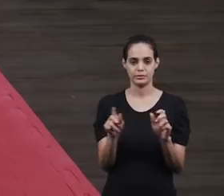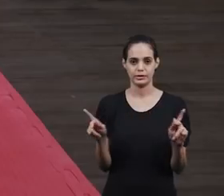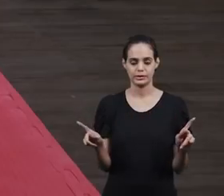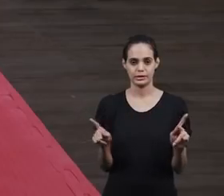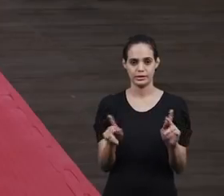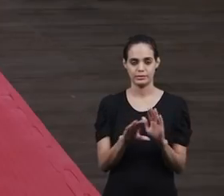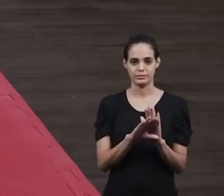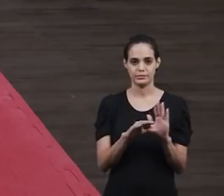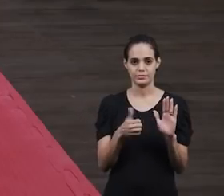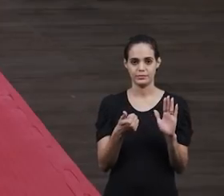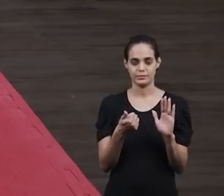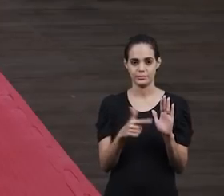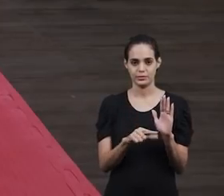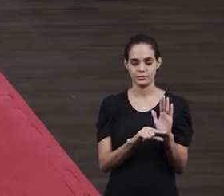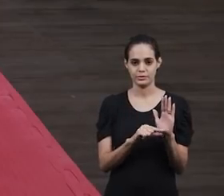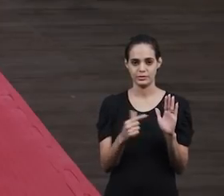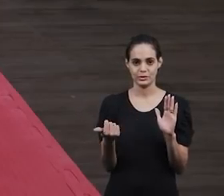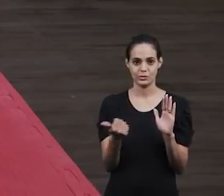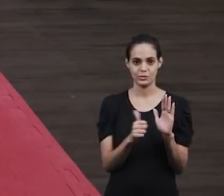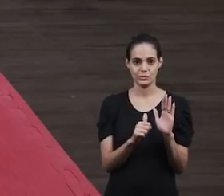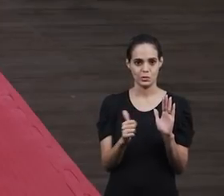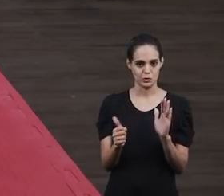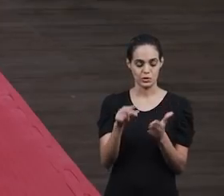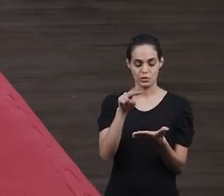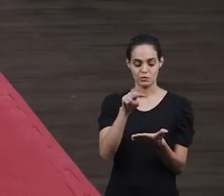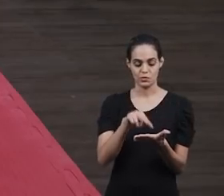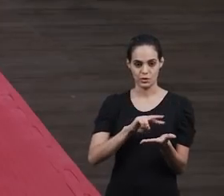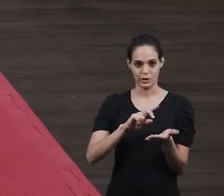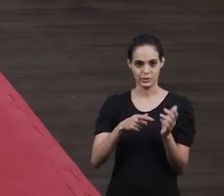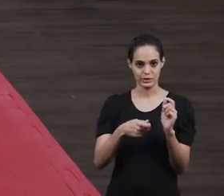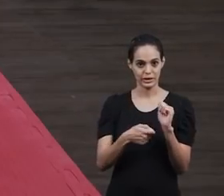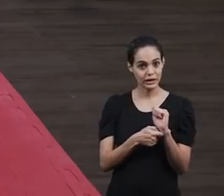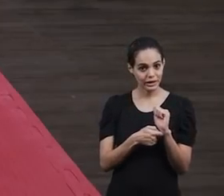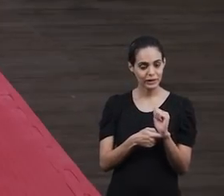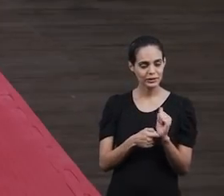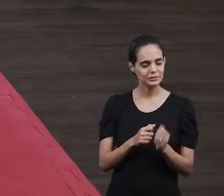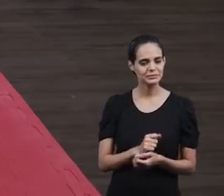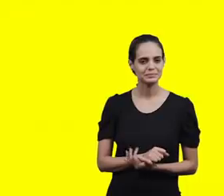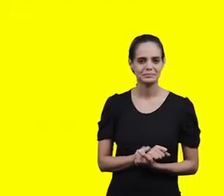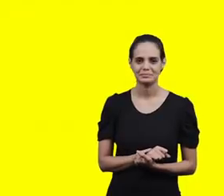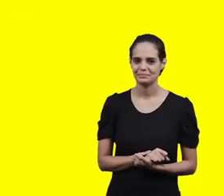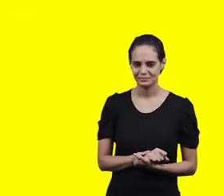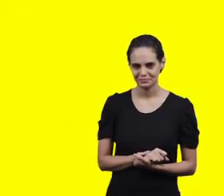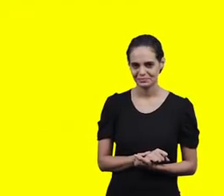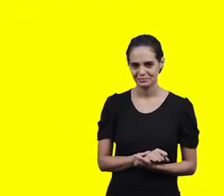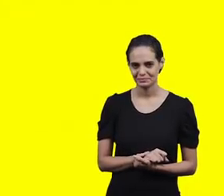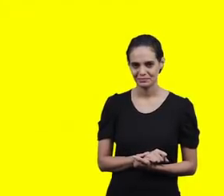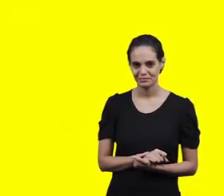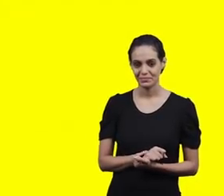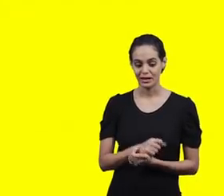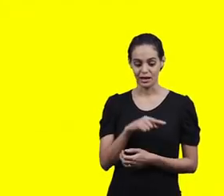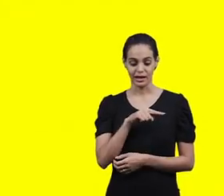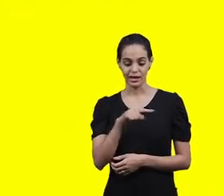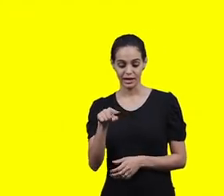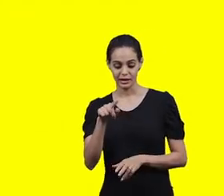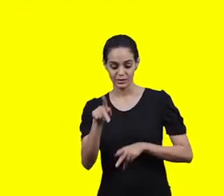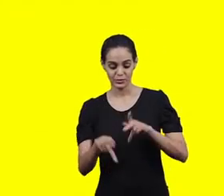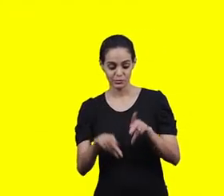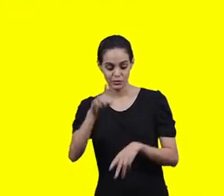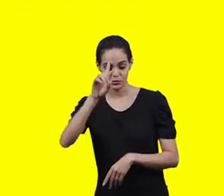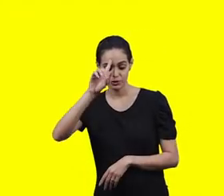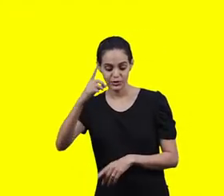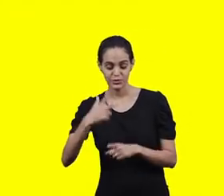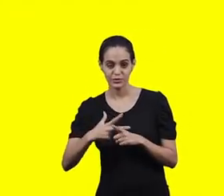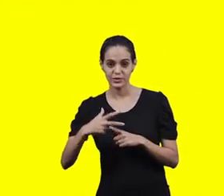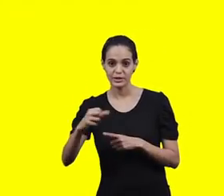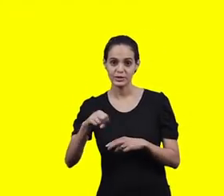de Apocalipse 12:11, que fala assim, a tia vai ler qual o segredo para vocês. E eles o venceram pelo